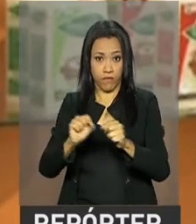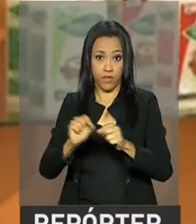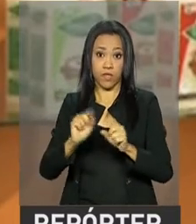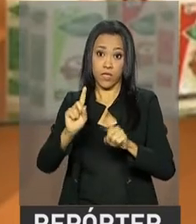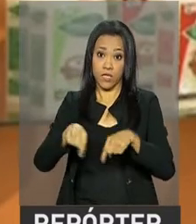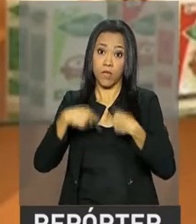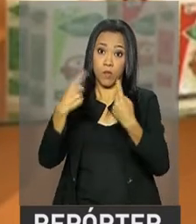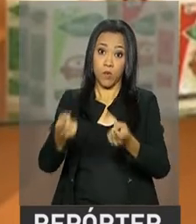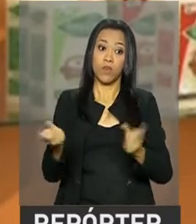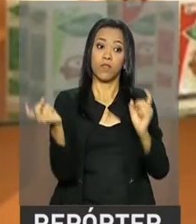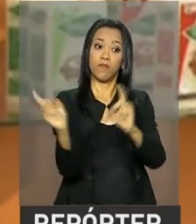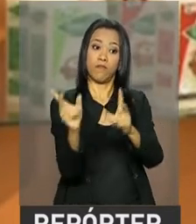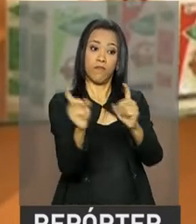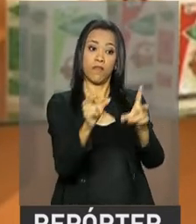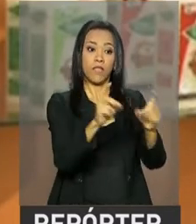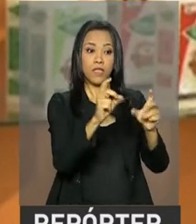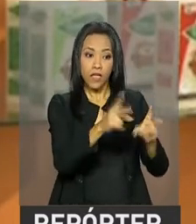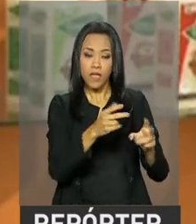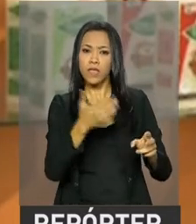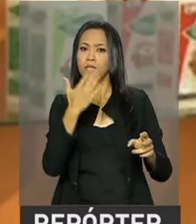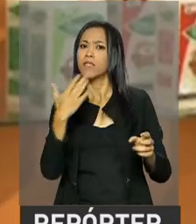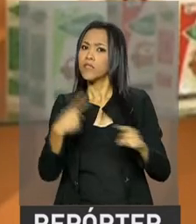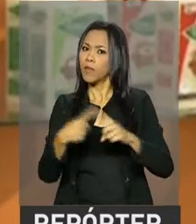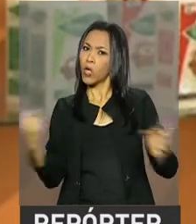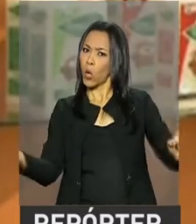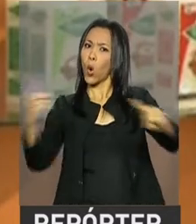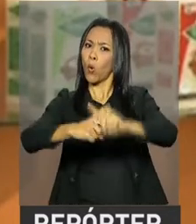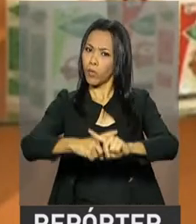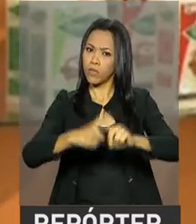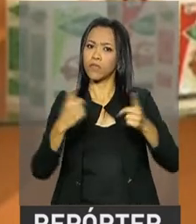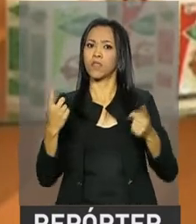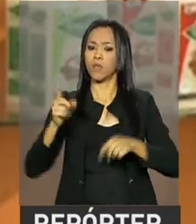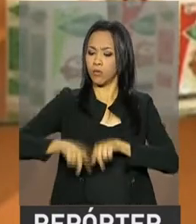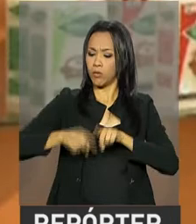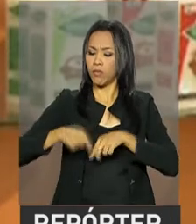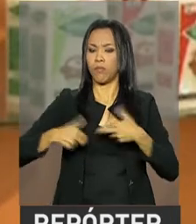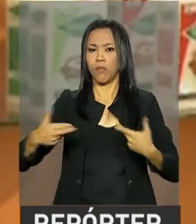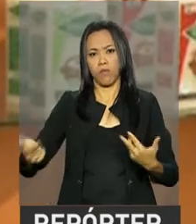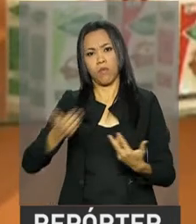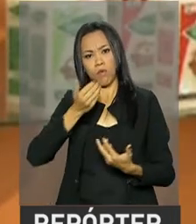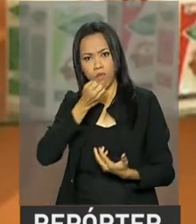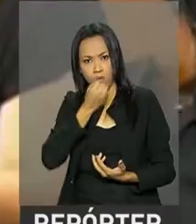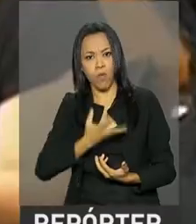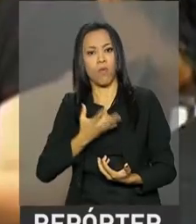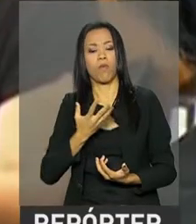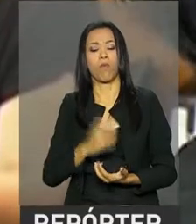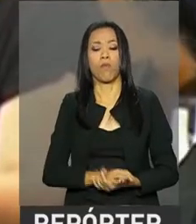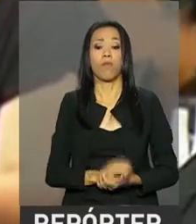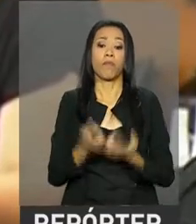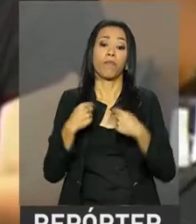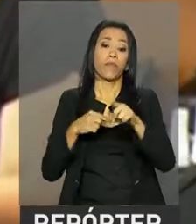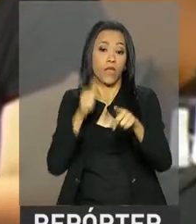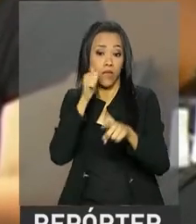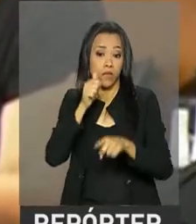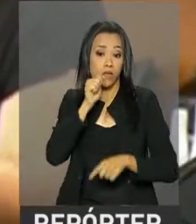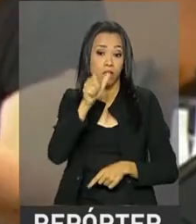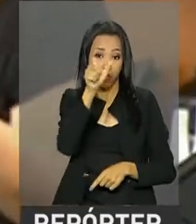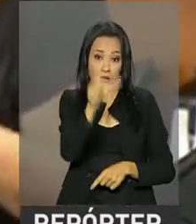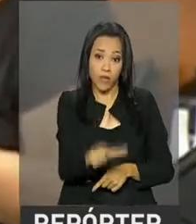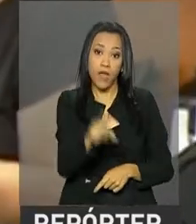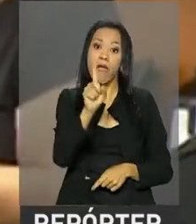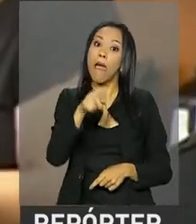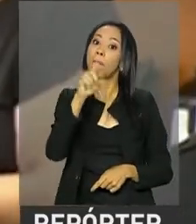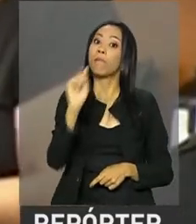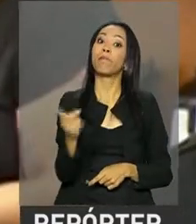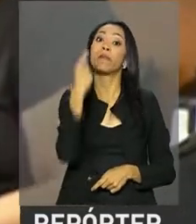para o mercado em condições melhores de competição, de produto estabilizado e de concorrência. Para Hortência, esta é a primeira vez